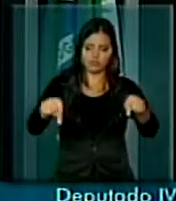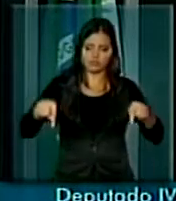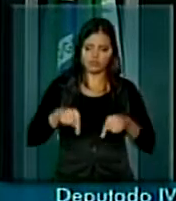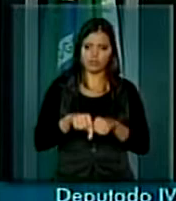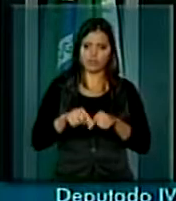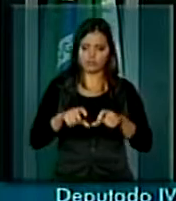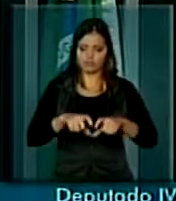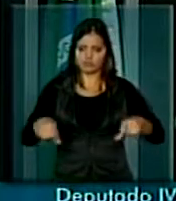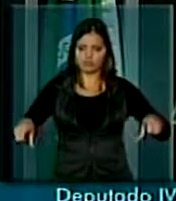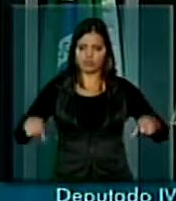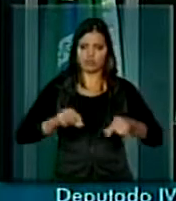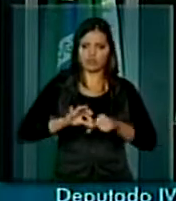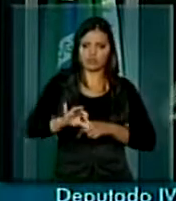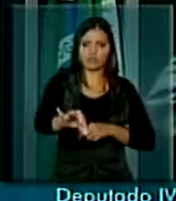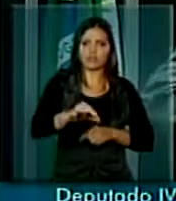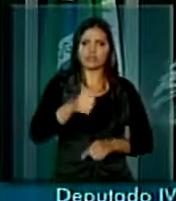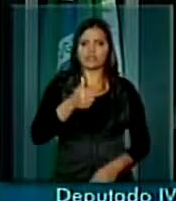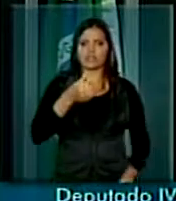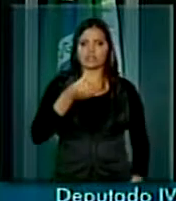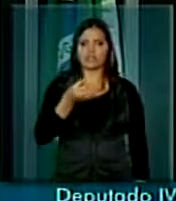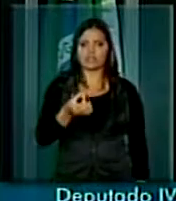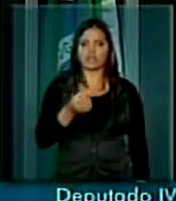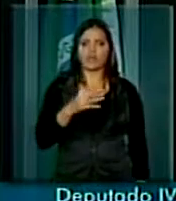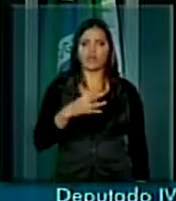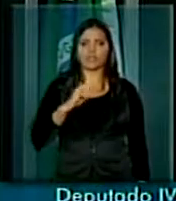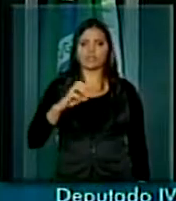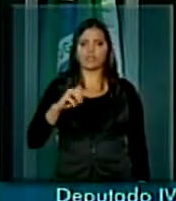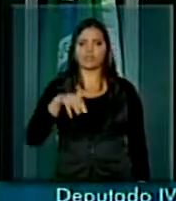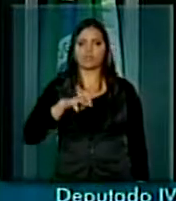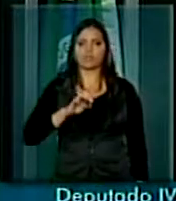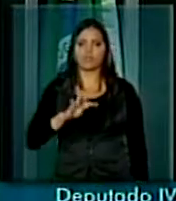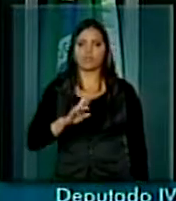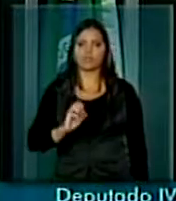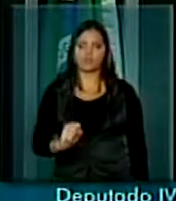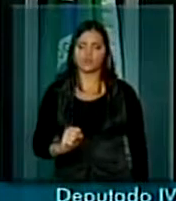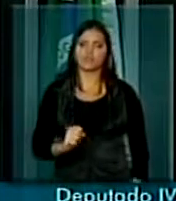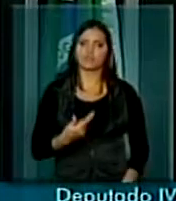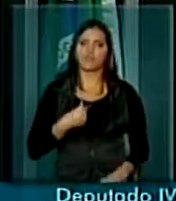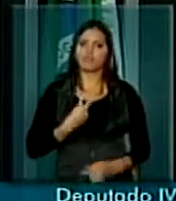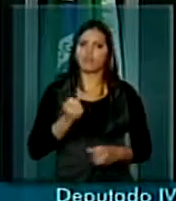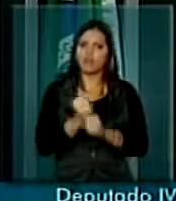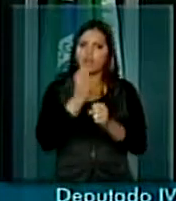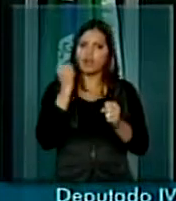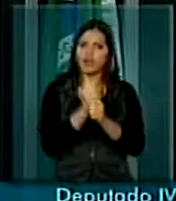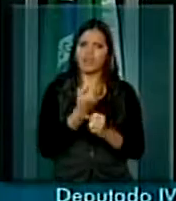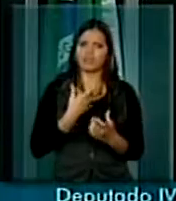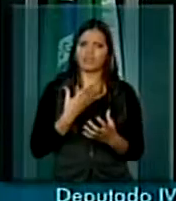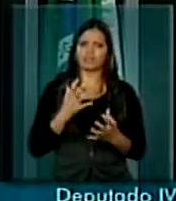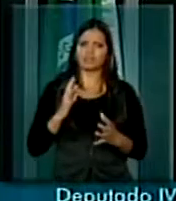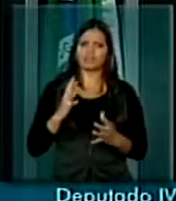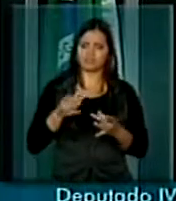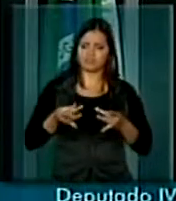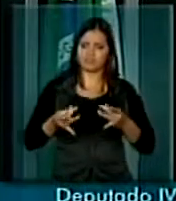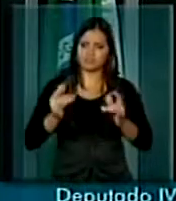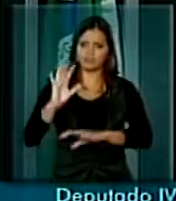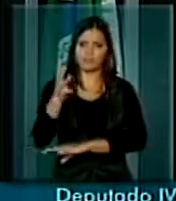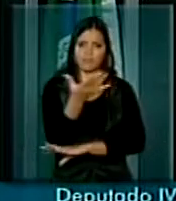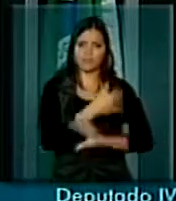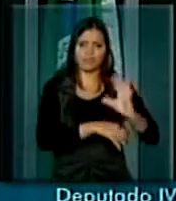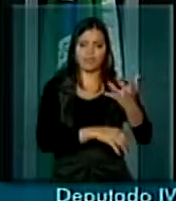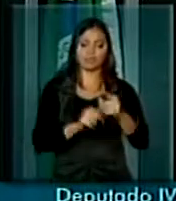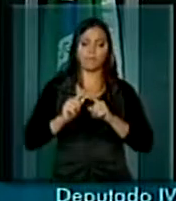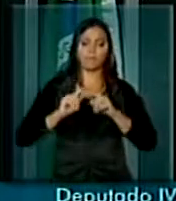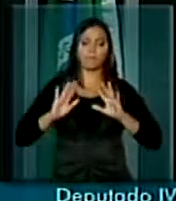de largura de 160 a 400 metros. Ou seja, uma obra de enorme impacto ambiental, mas que está